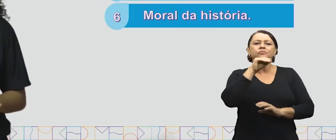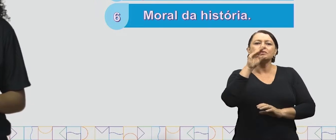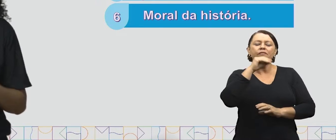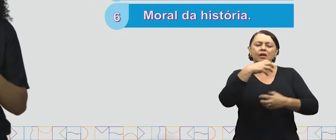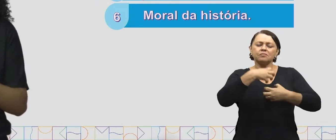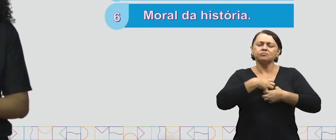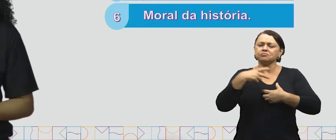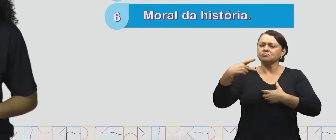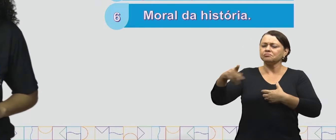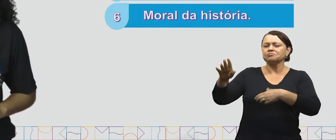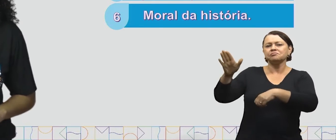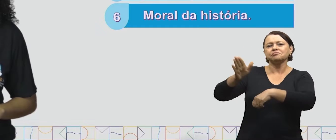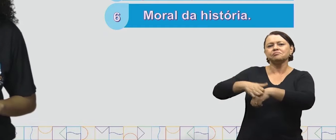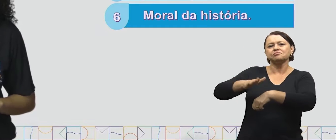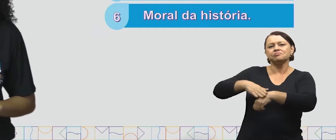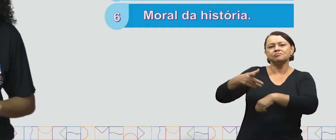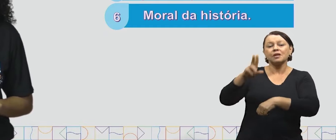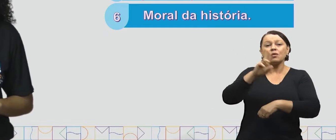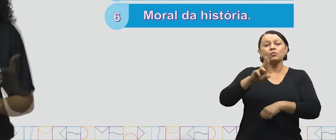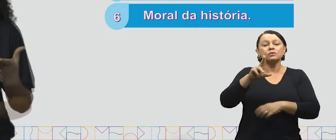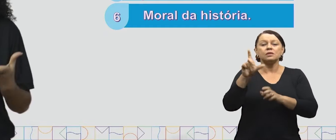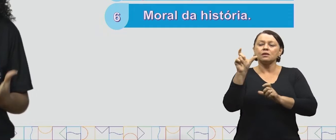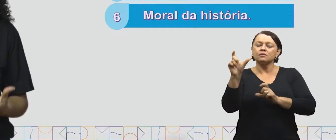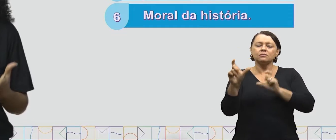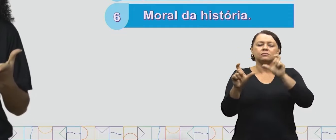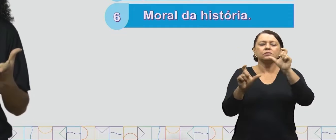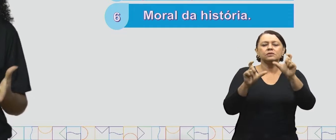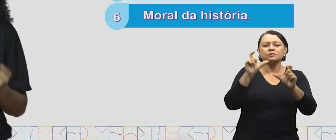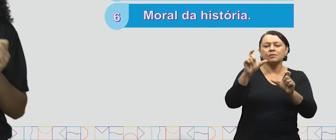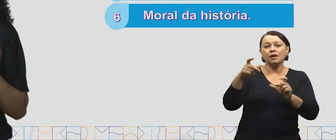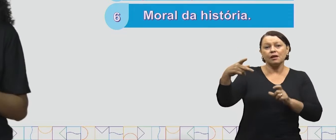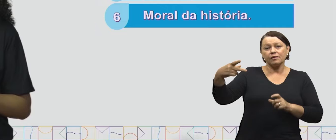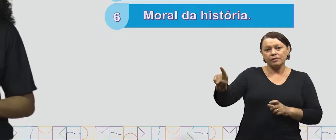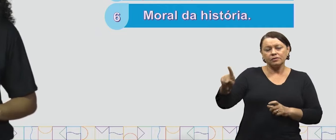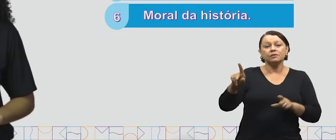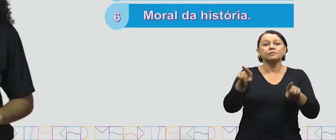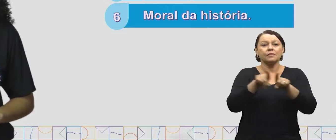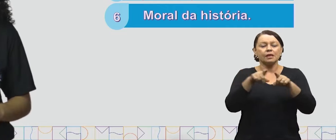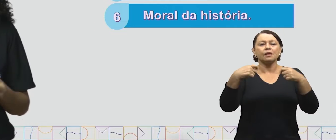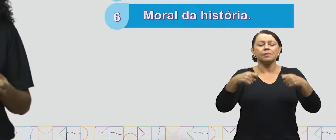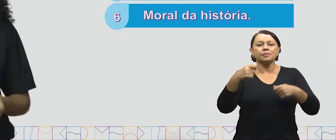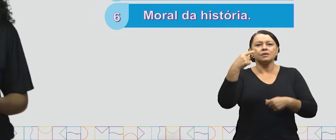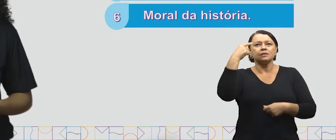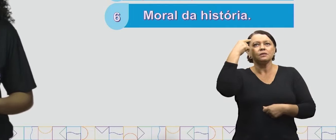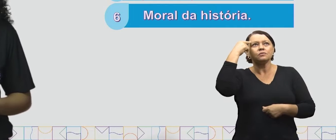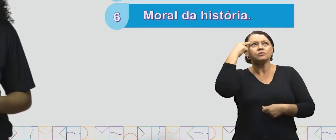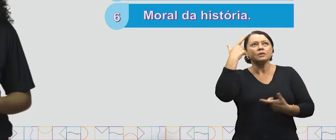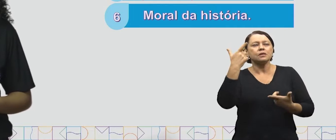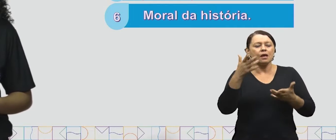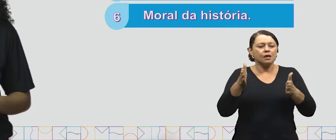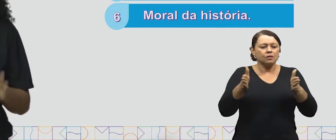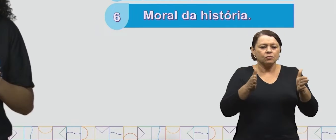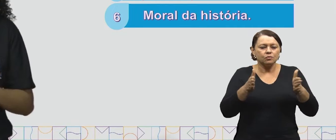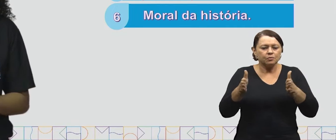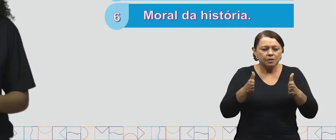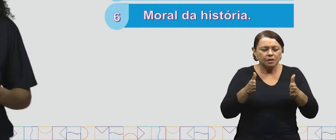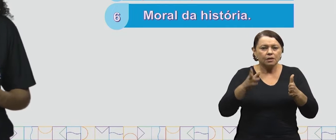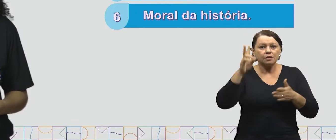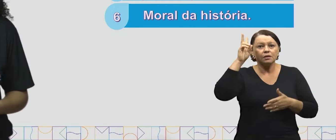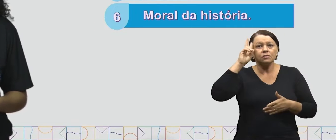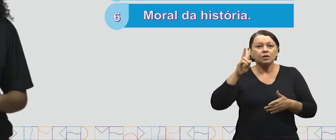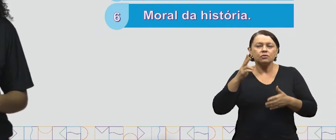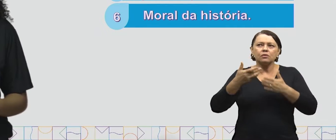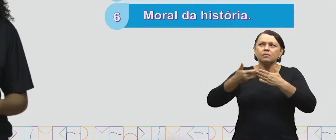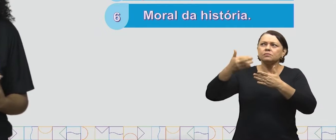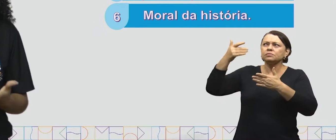jeito dele, usando as suas próprias palavras. Também é necessário pensar no tempo e no espaço da história. O tempo